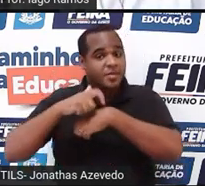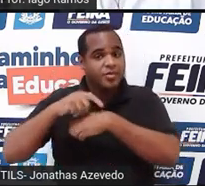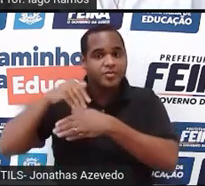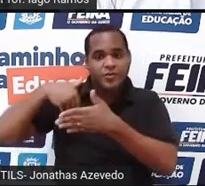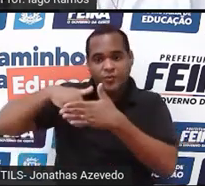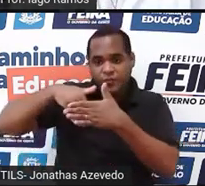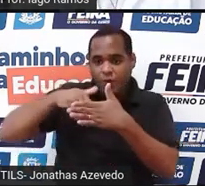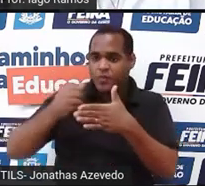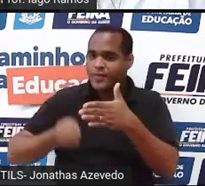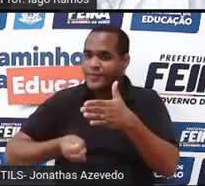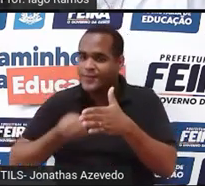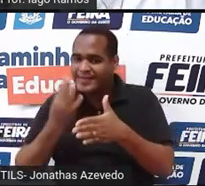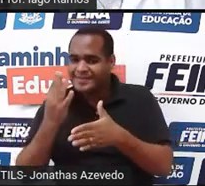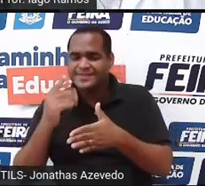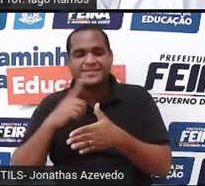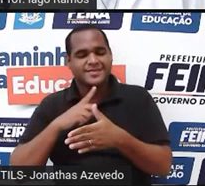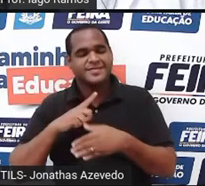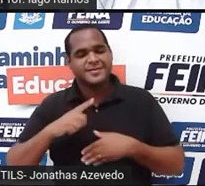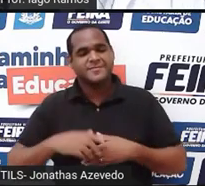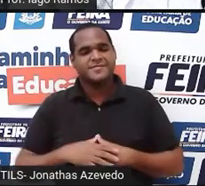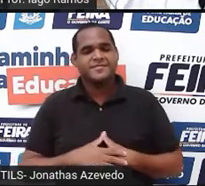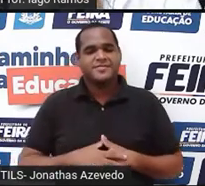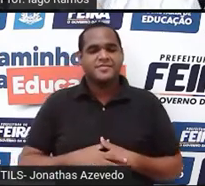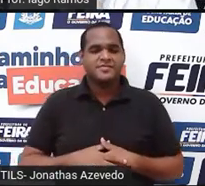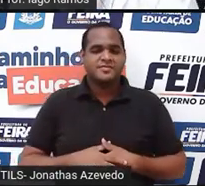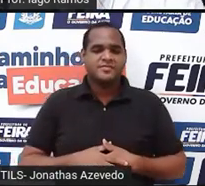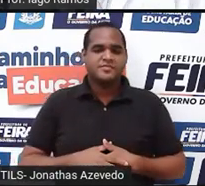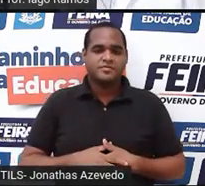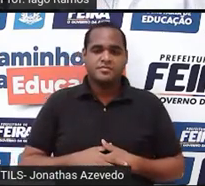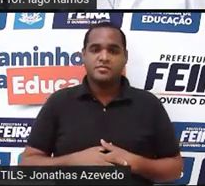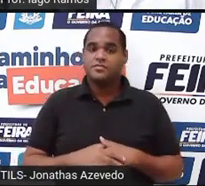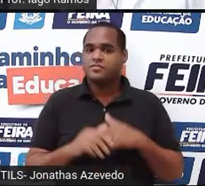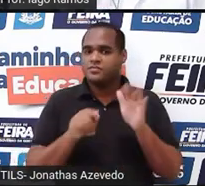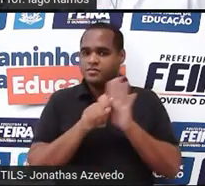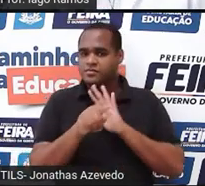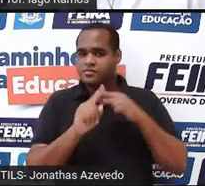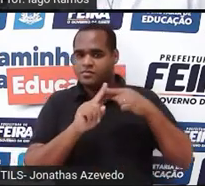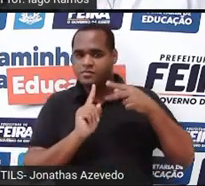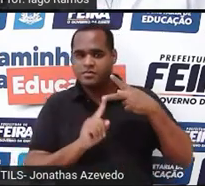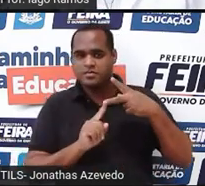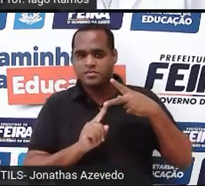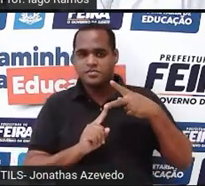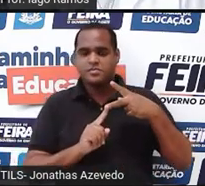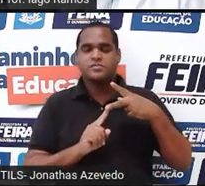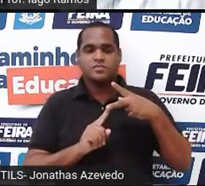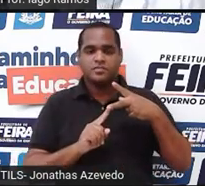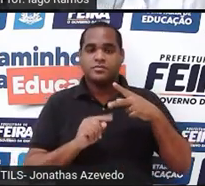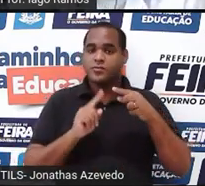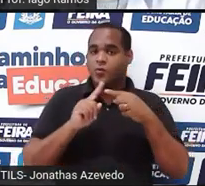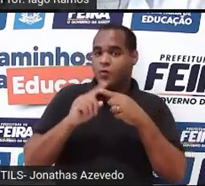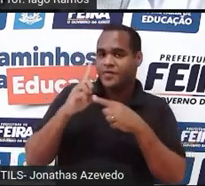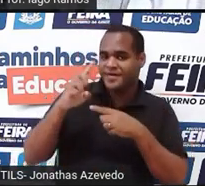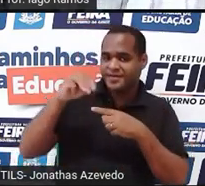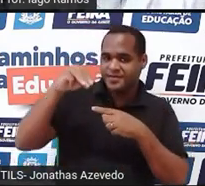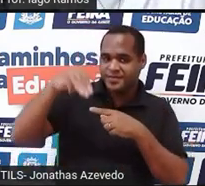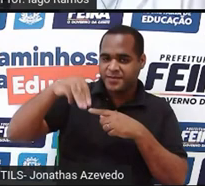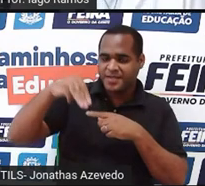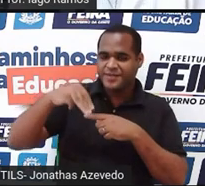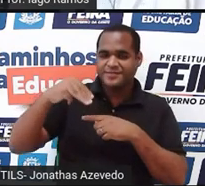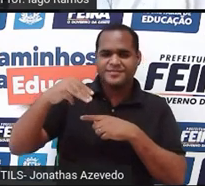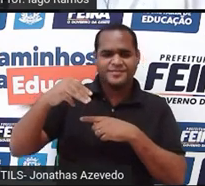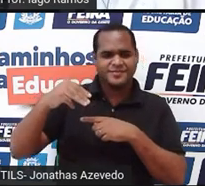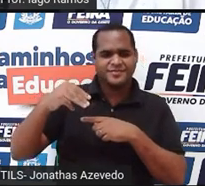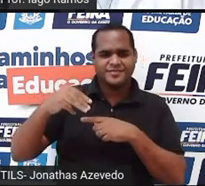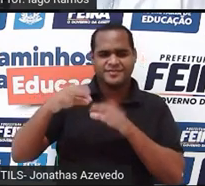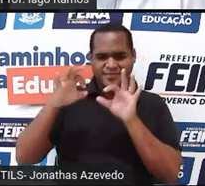Zero quantidade são grandezas tá bom as duas perguntinhas ali se um gol é feito aos 15 minutos do